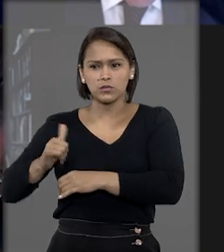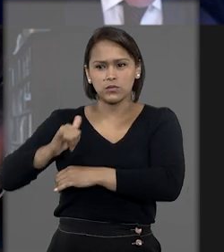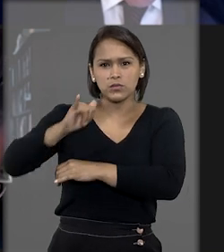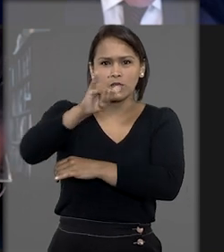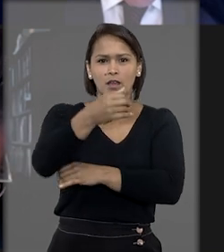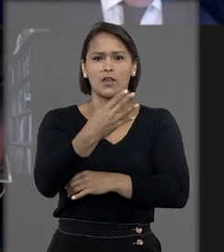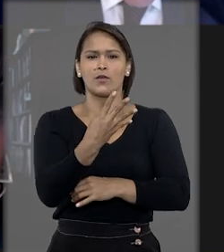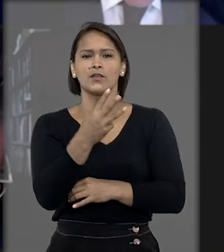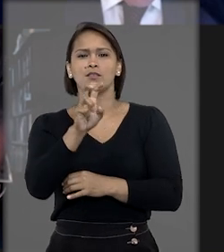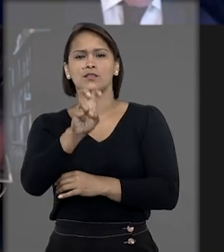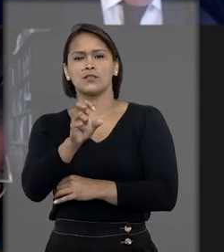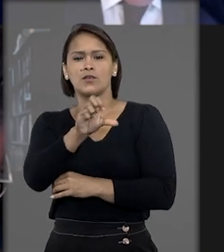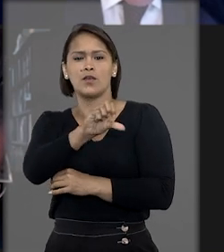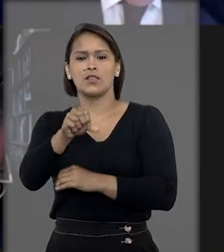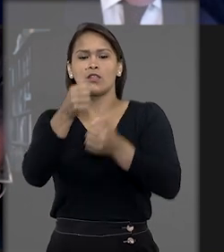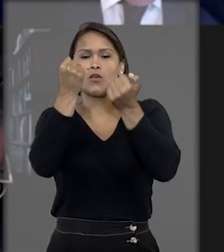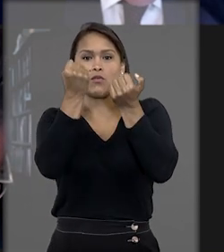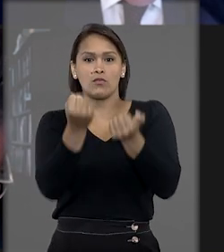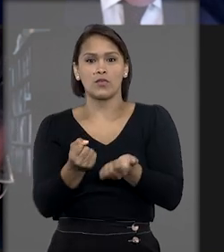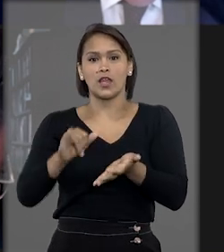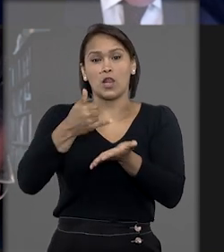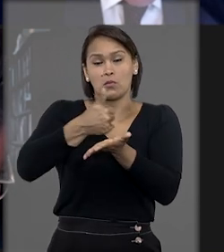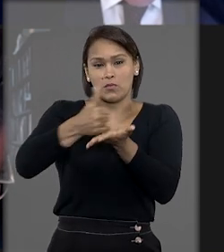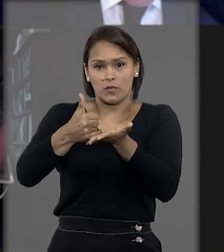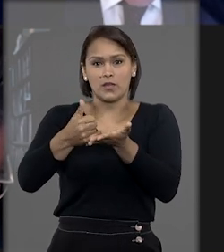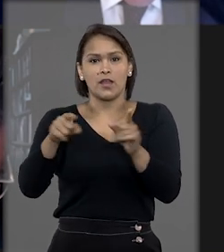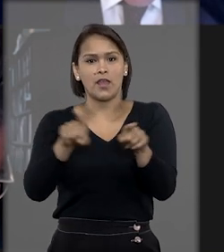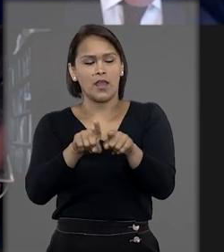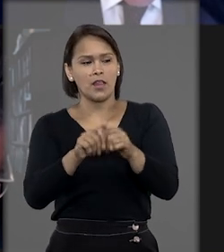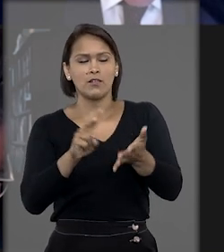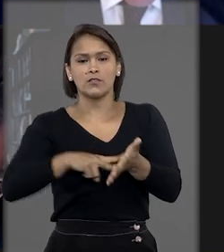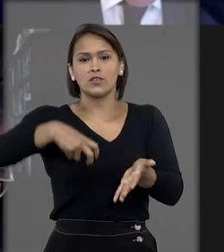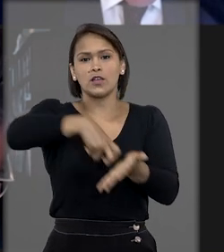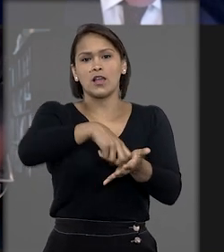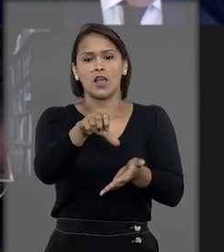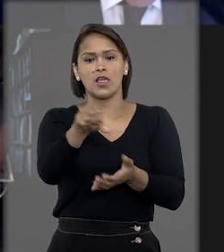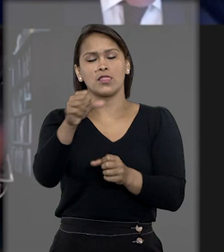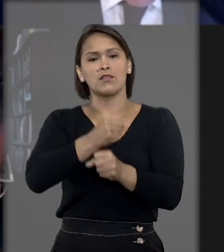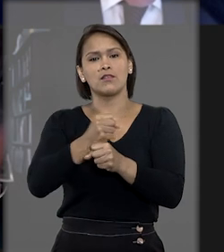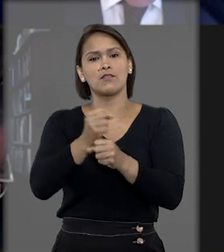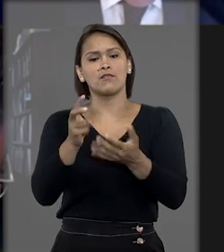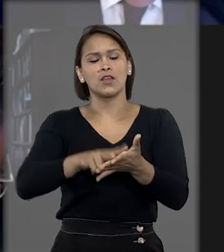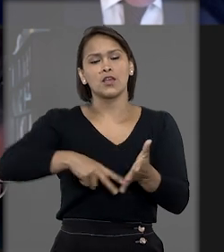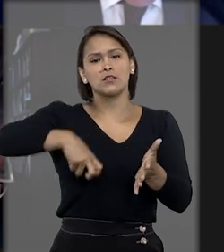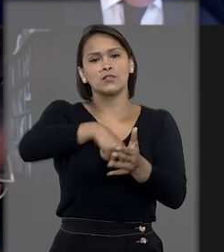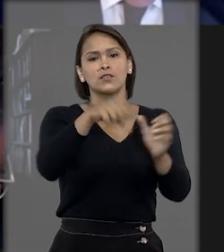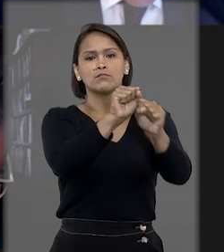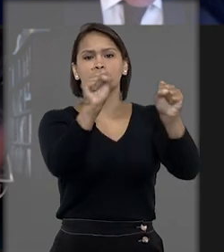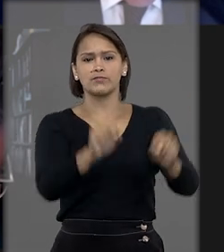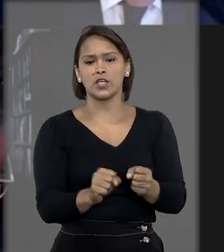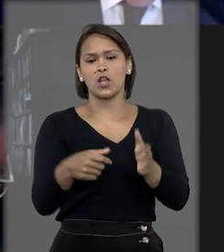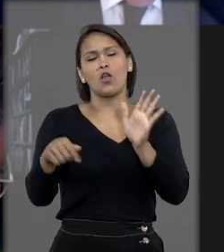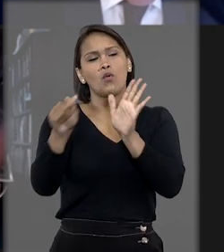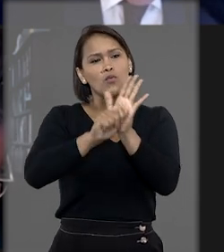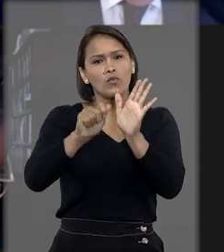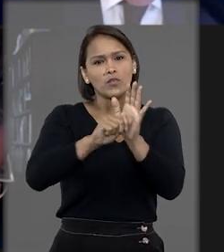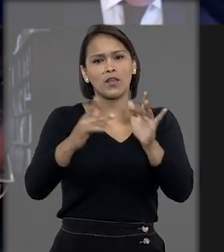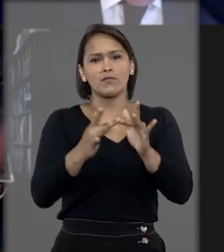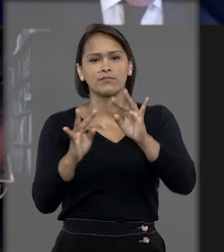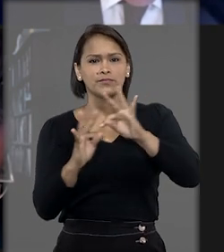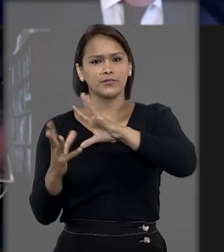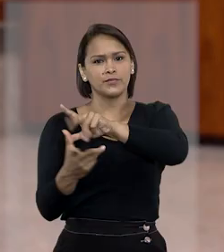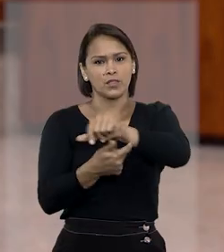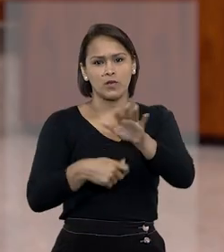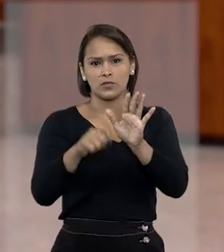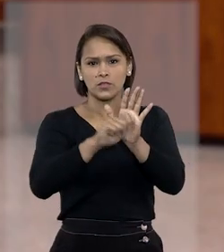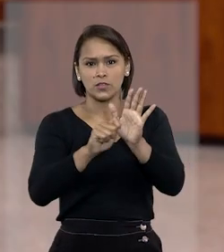no transporte aéreo de 459 Kg de cocaína ele foi condenado a nove anos de prisão por tráfico internacional